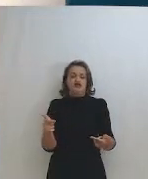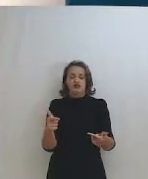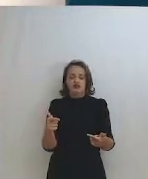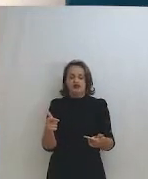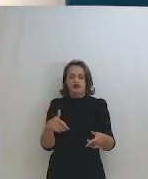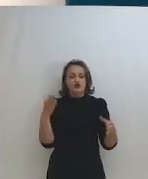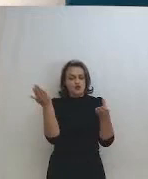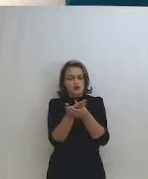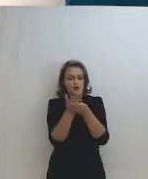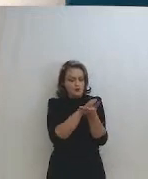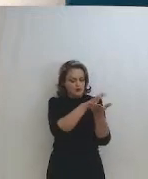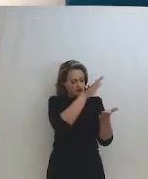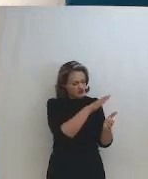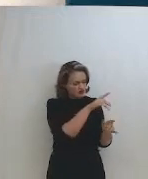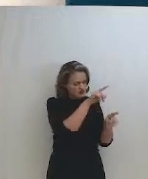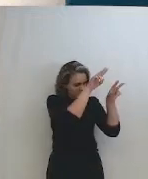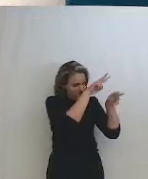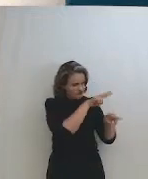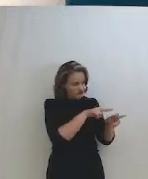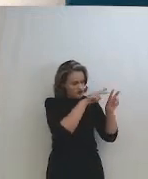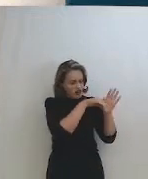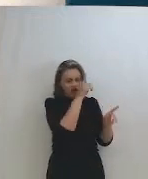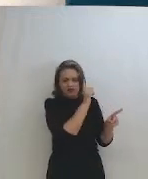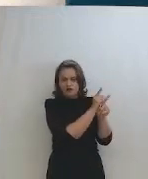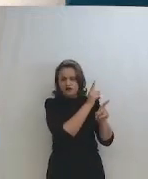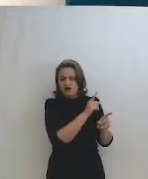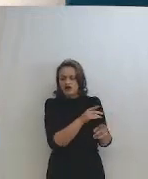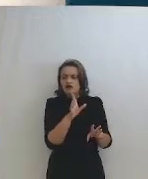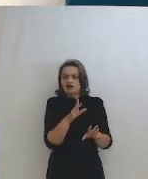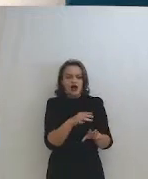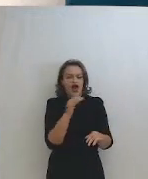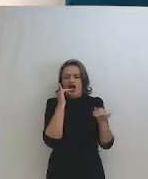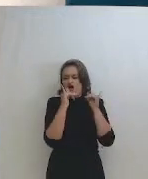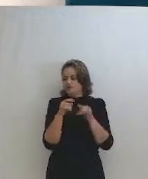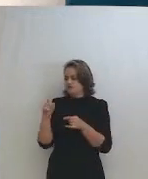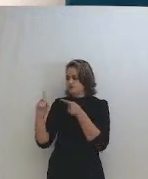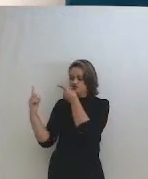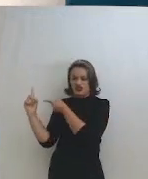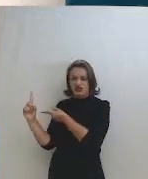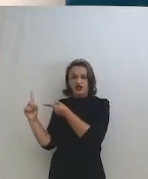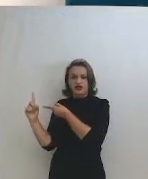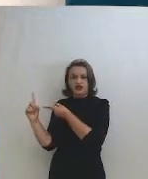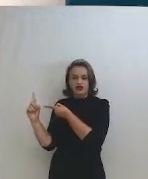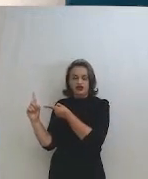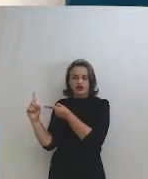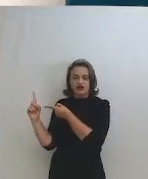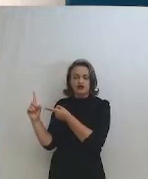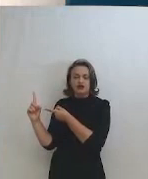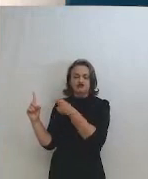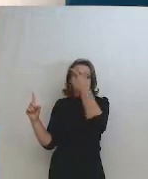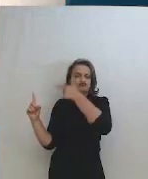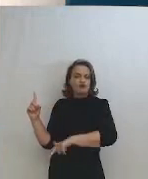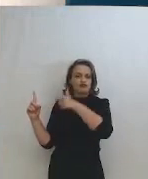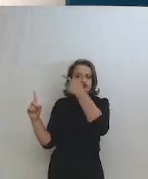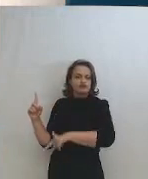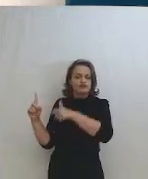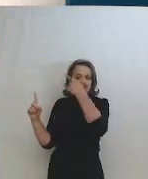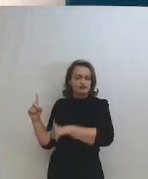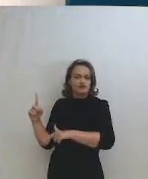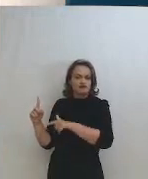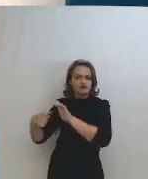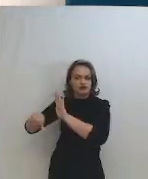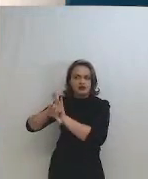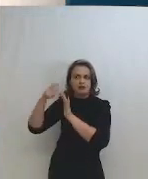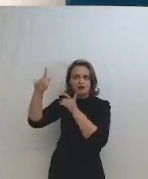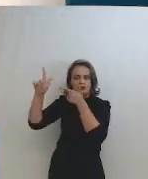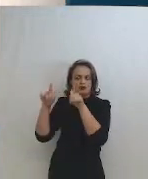facilmente comprovado, qualquer notícia de que o recorrente esteja incorrendo ou tenha incorrido na prática de outras atividades